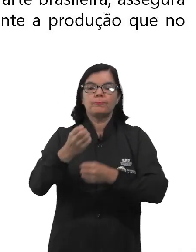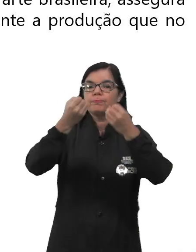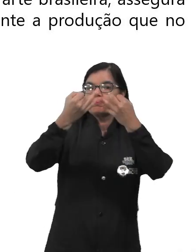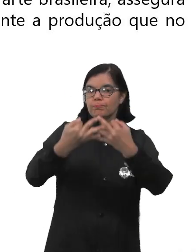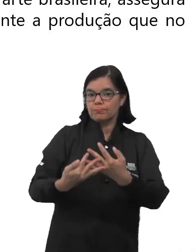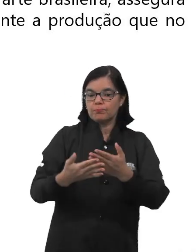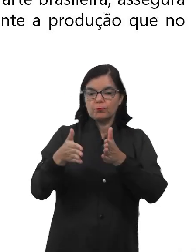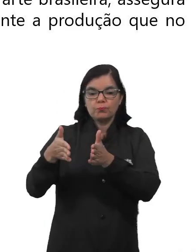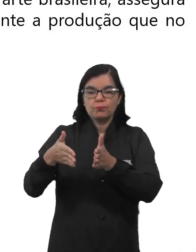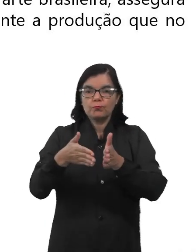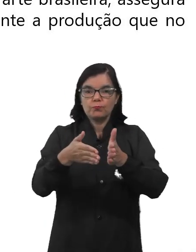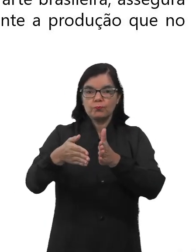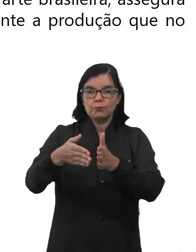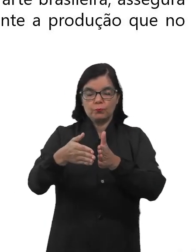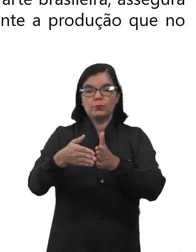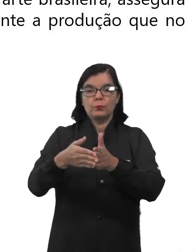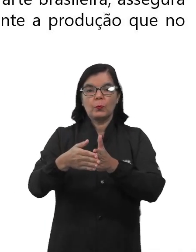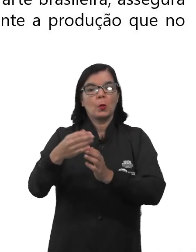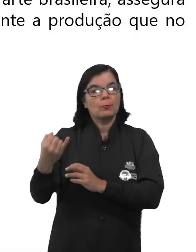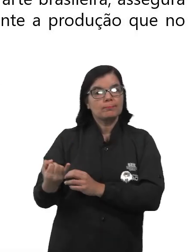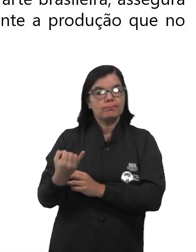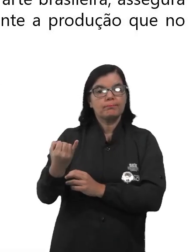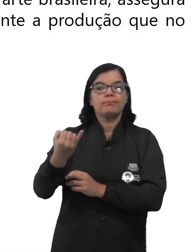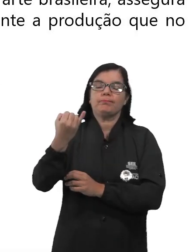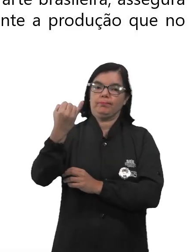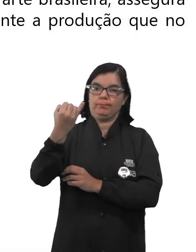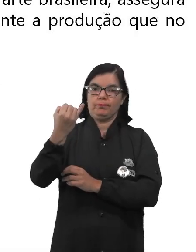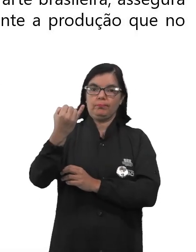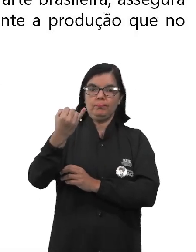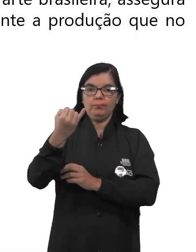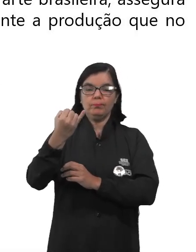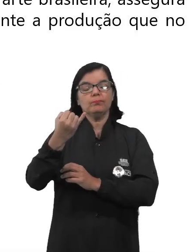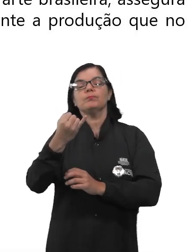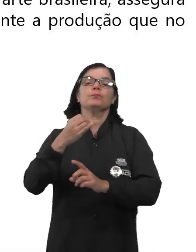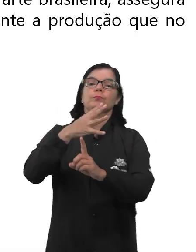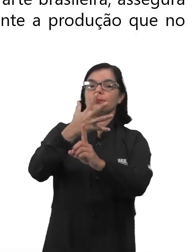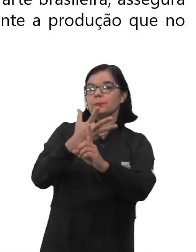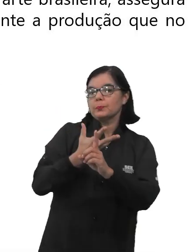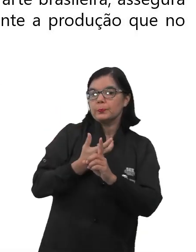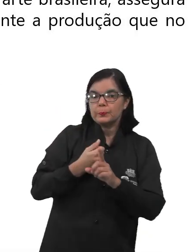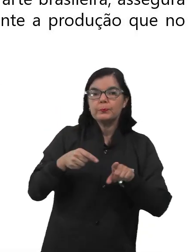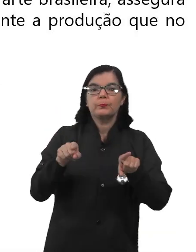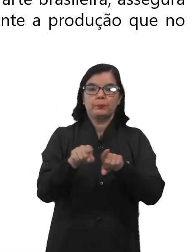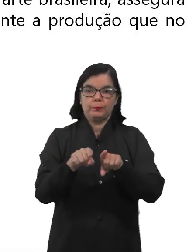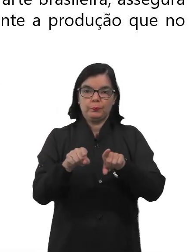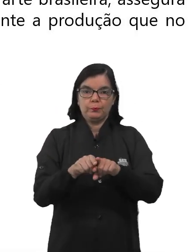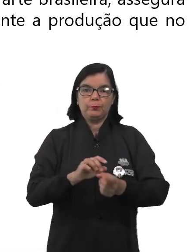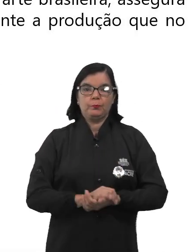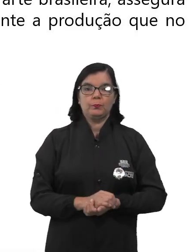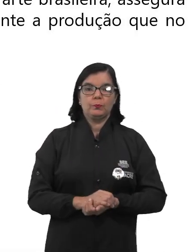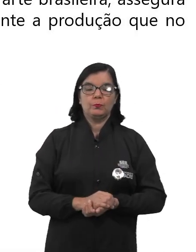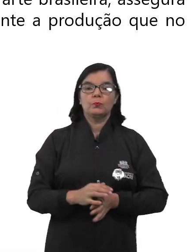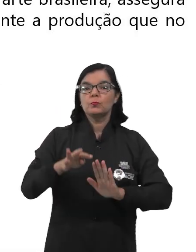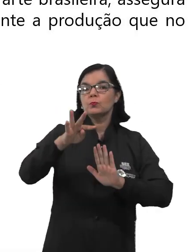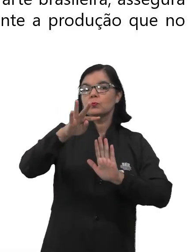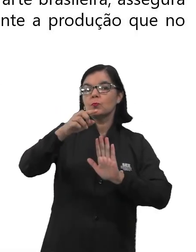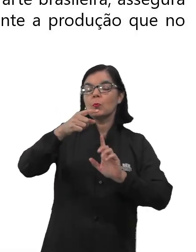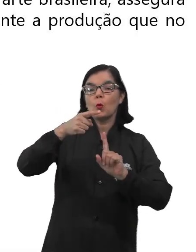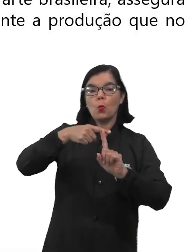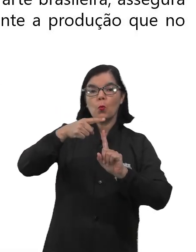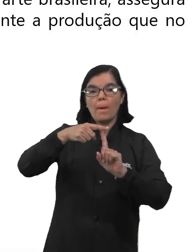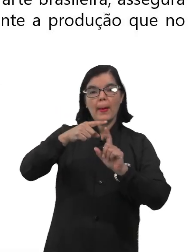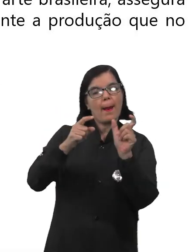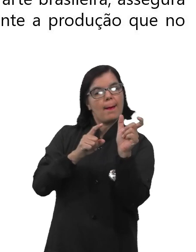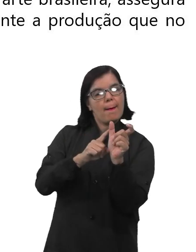de um caminho estético fundamental na arte brasileira, assegura Ardiz. O termo em francês foi